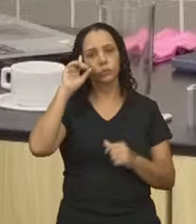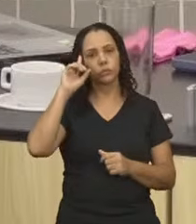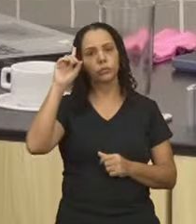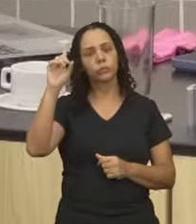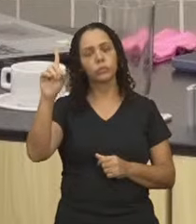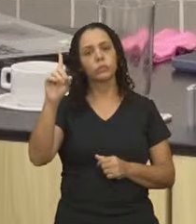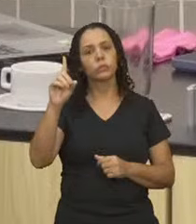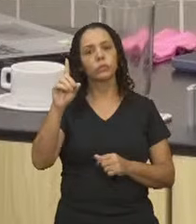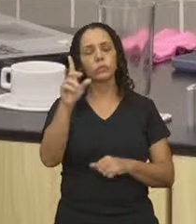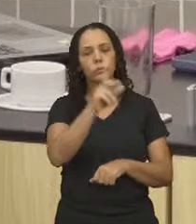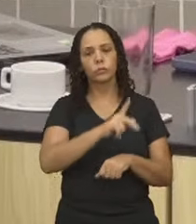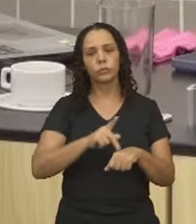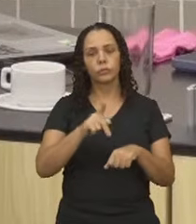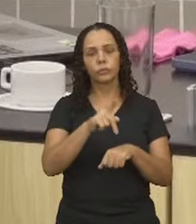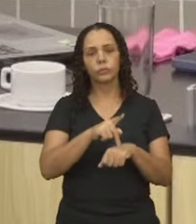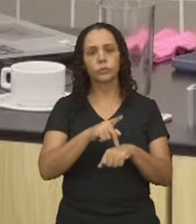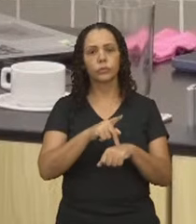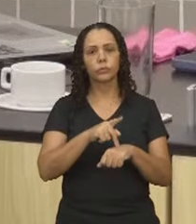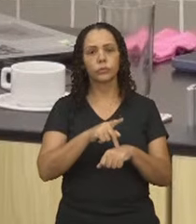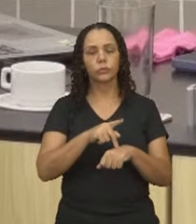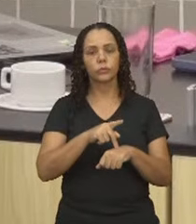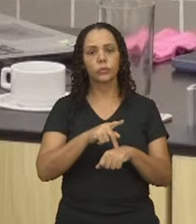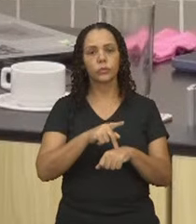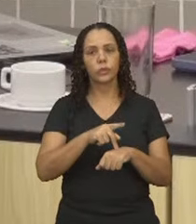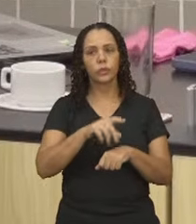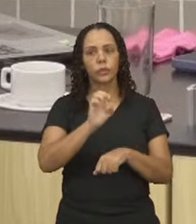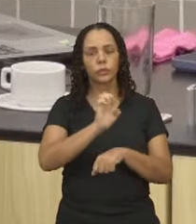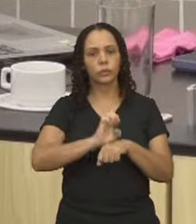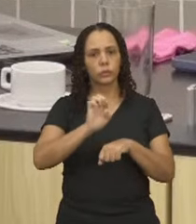do Dia Nacional do Estagiário.